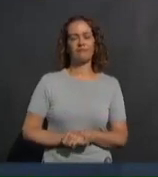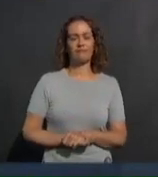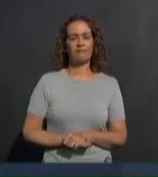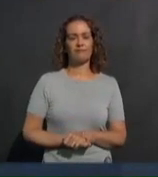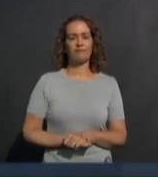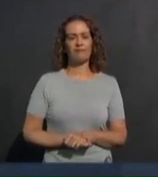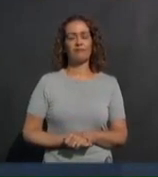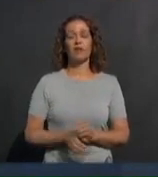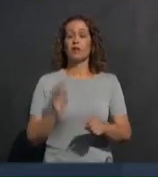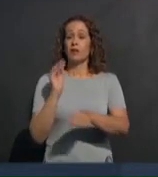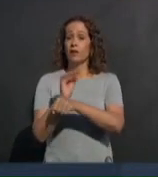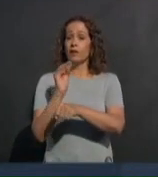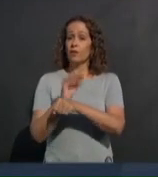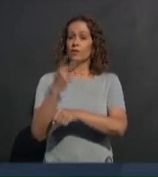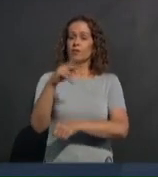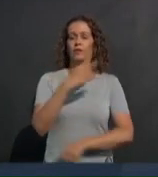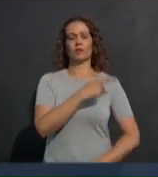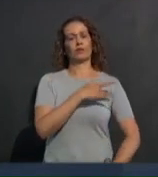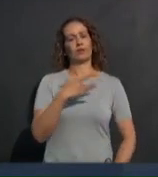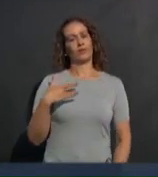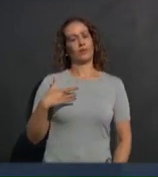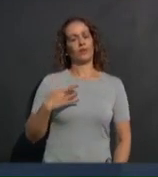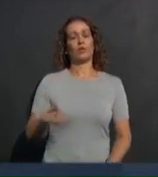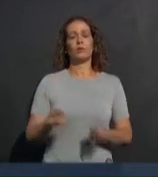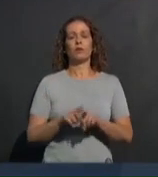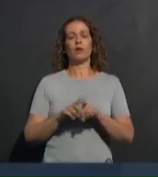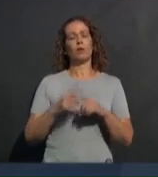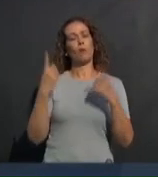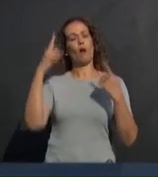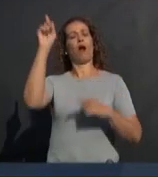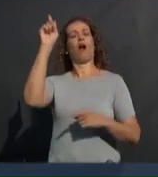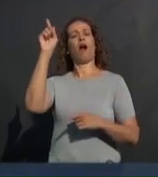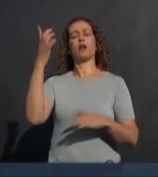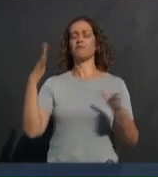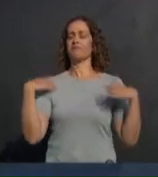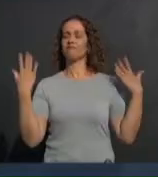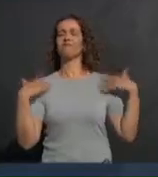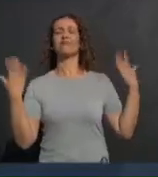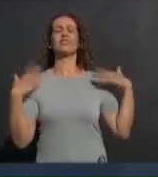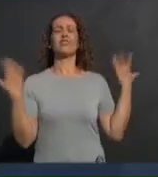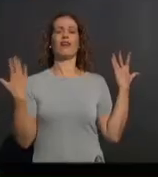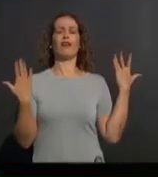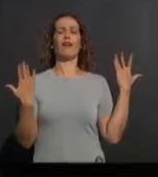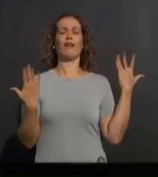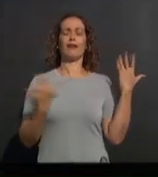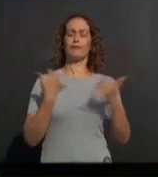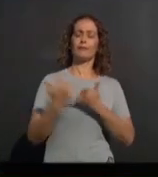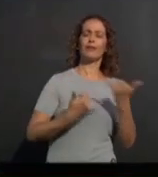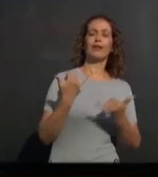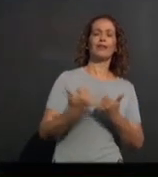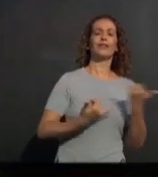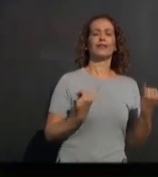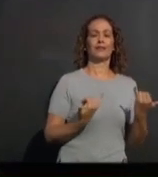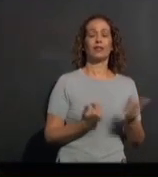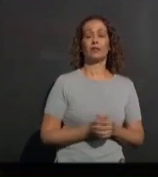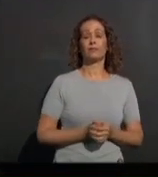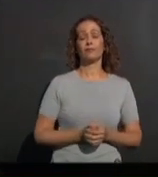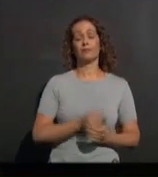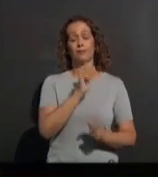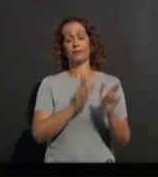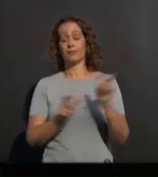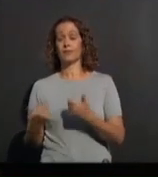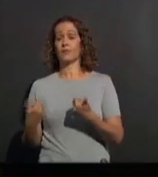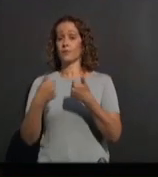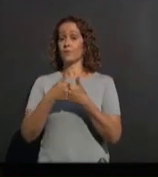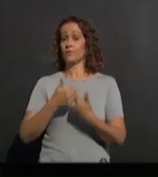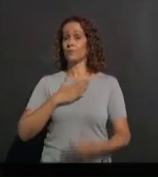Cuide de sua saúde. Outra coisa, se divirta. Se divirta. Os meninos trabalham comigo, sabe?